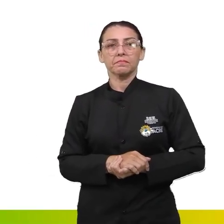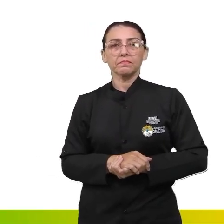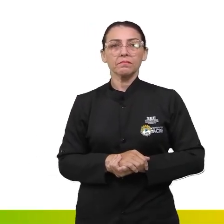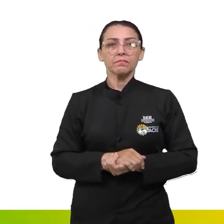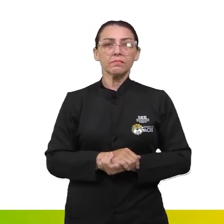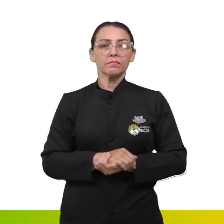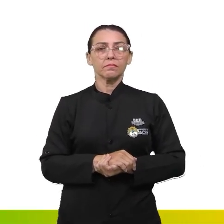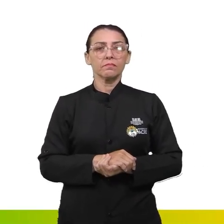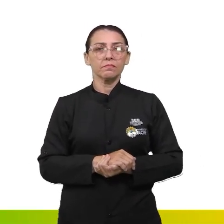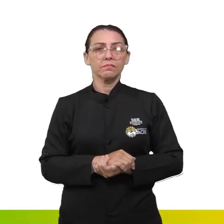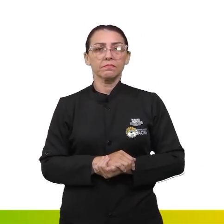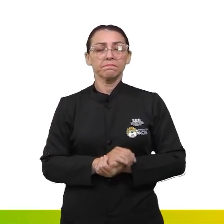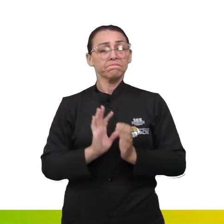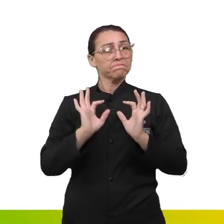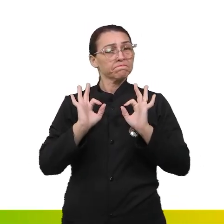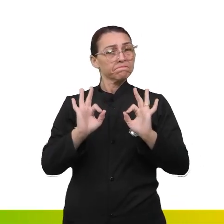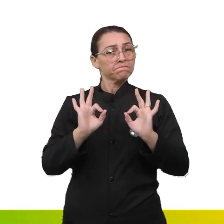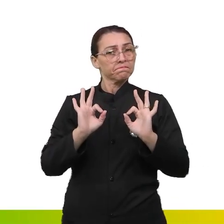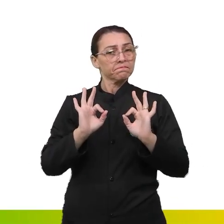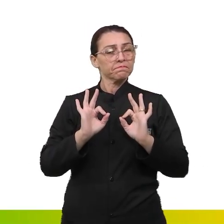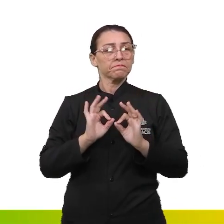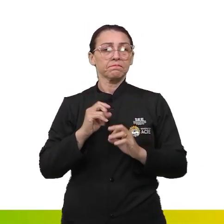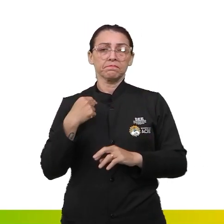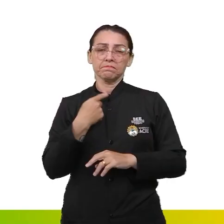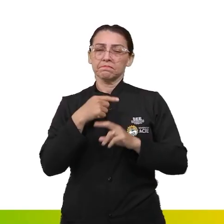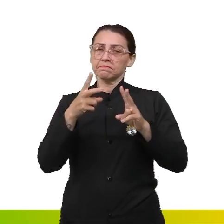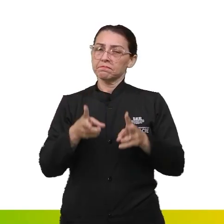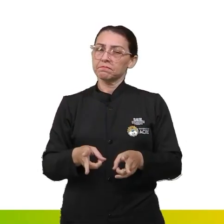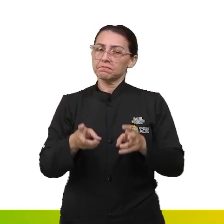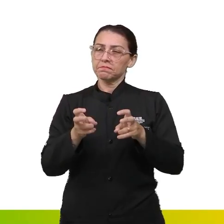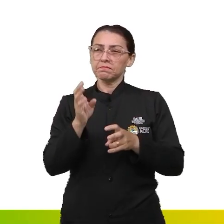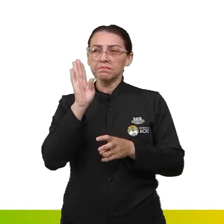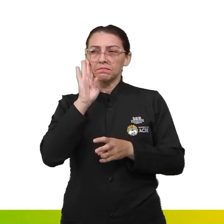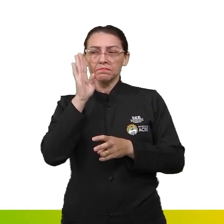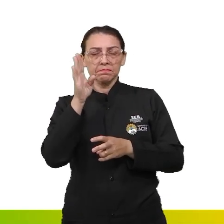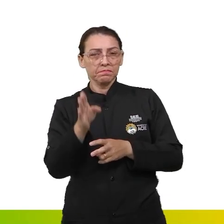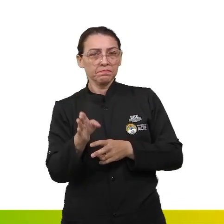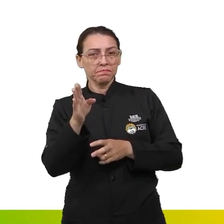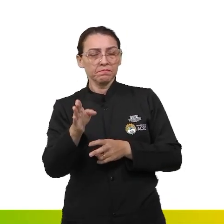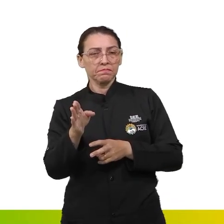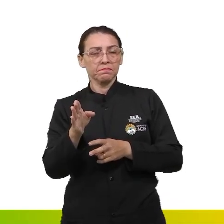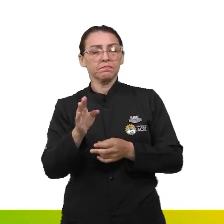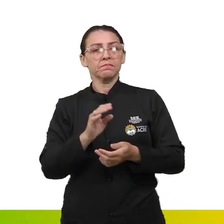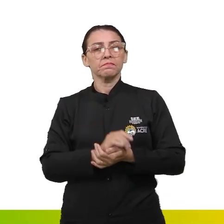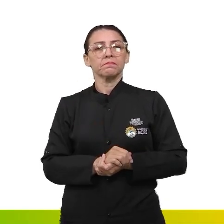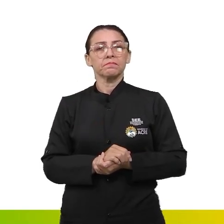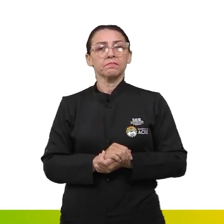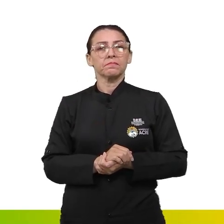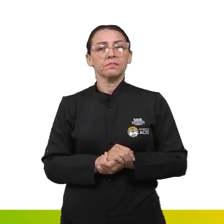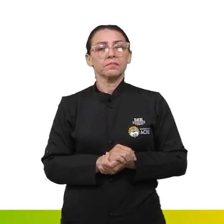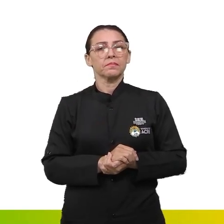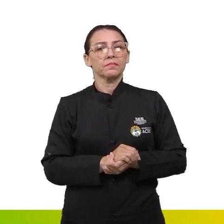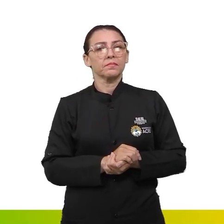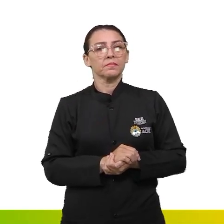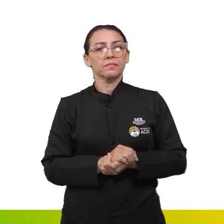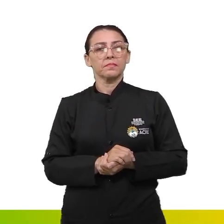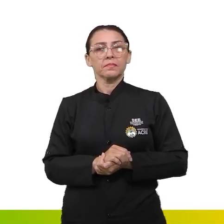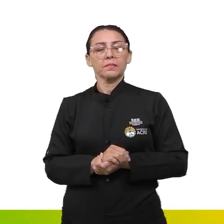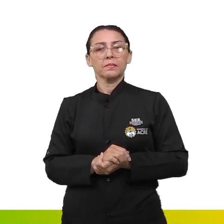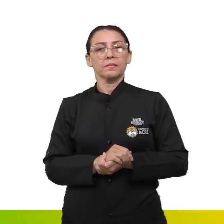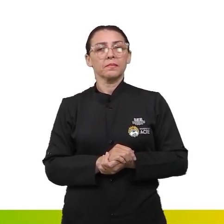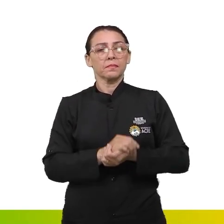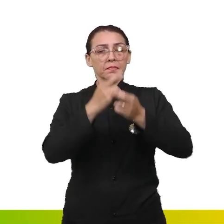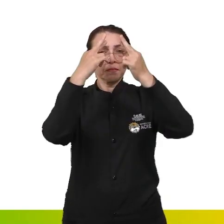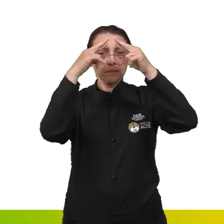é ótima para que a gente perceba principalmente aí grandes obras desse